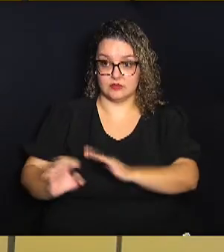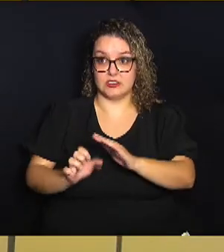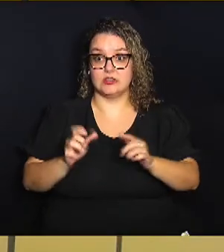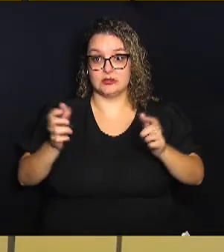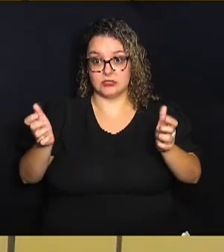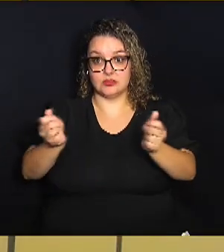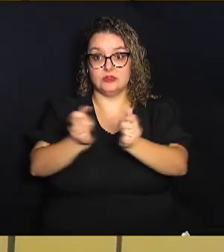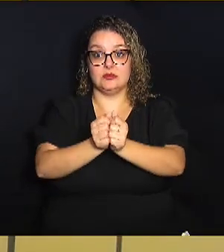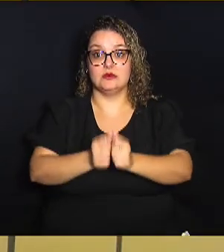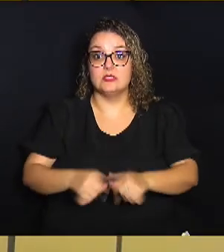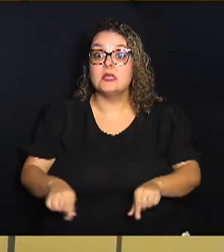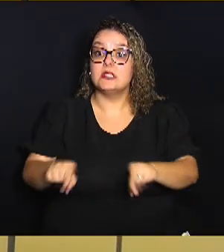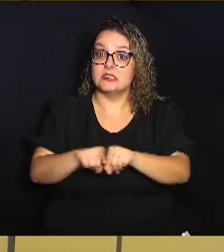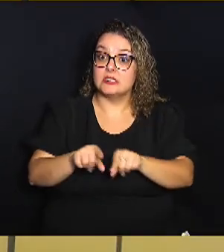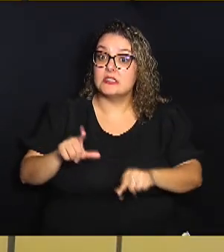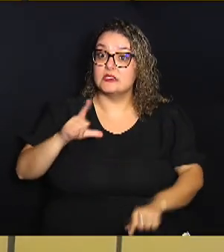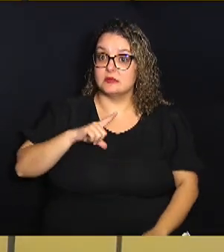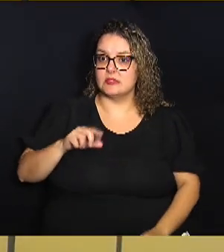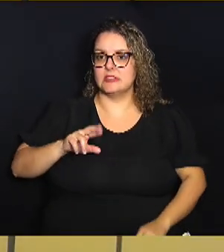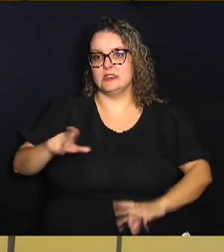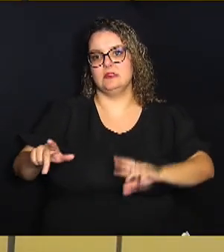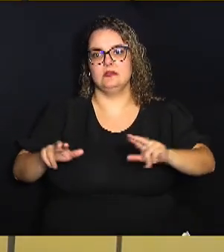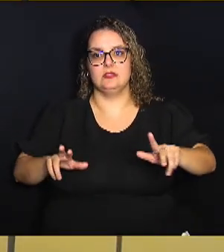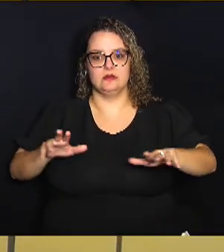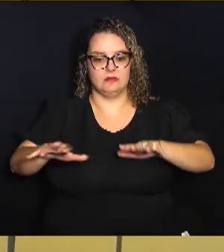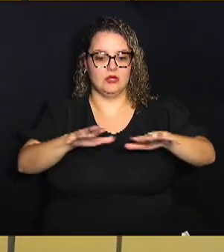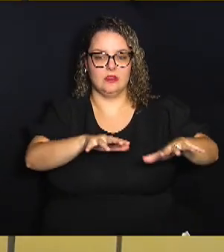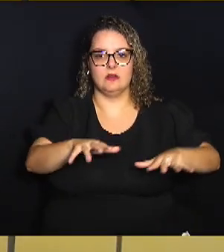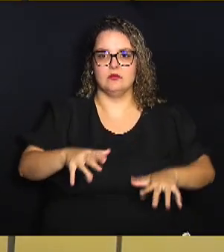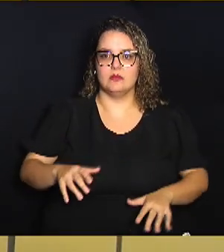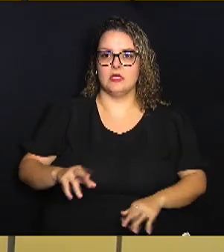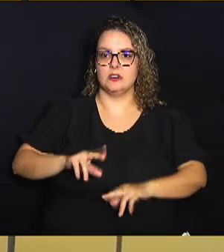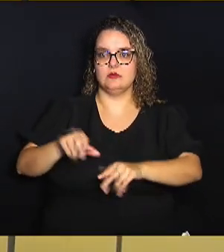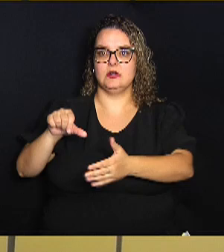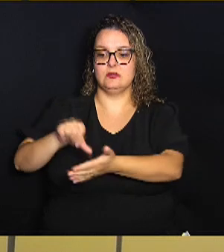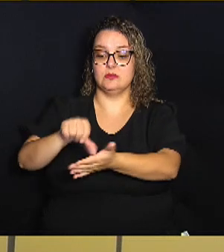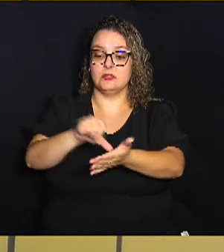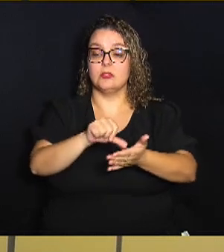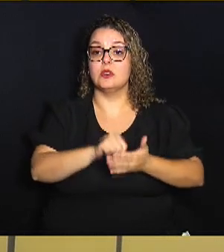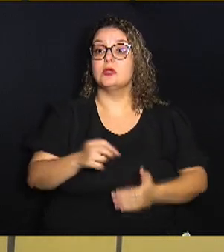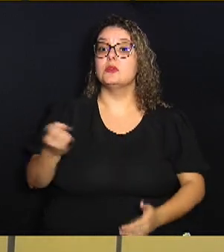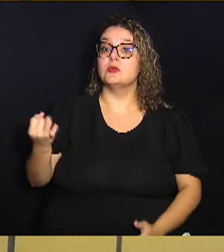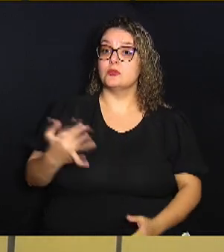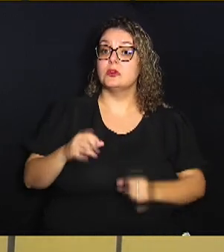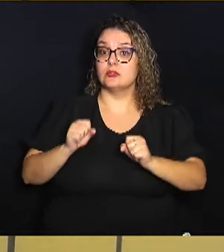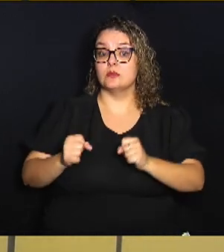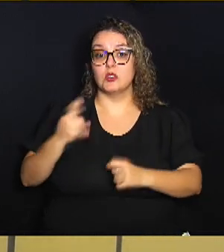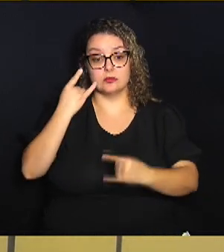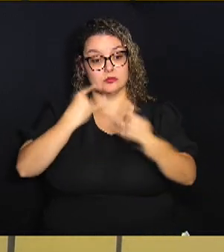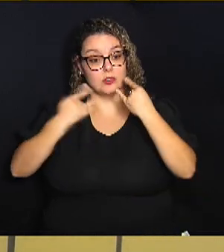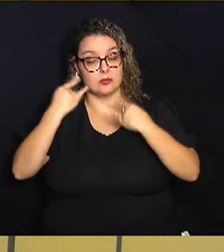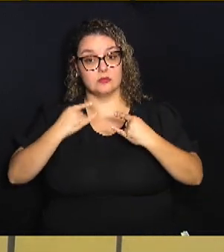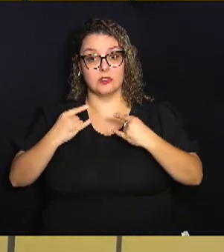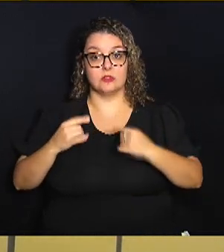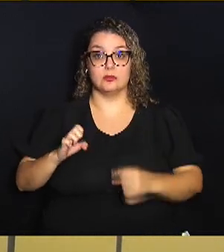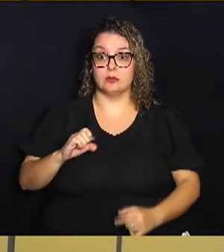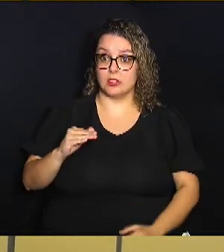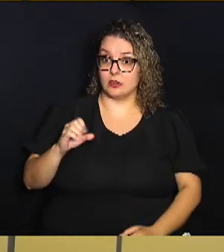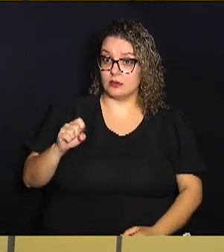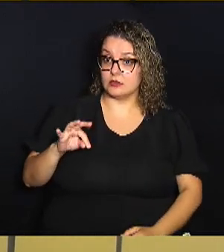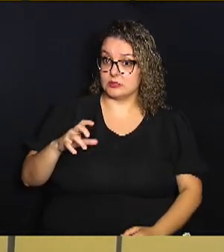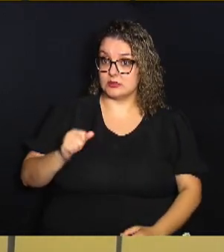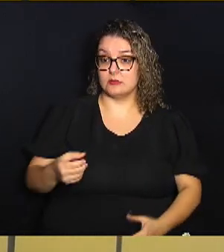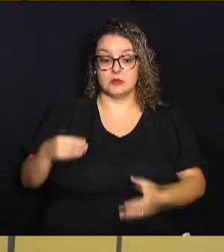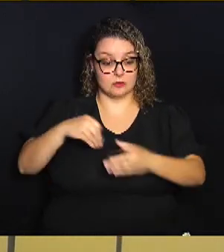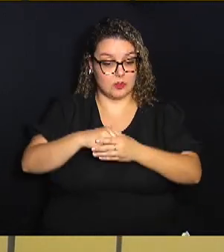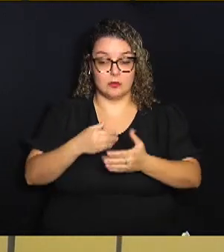das contas tem também nas diferentes áreas, né, as diferentes unidades. E o quanto a gente pode se inspirar num ecossistema desse para trazer isso também